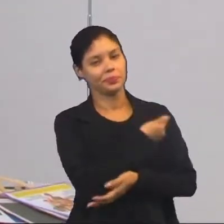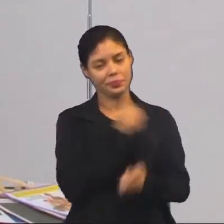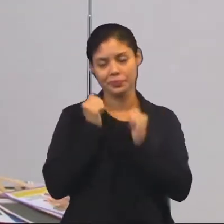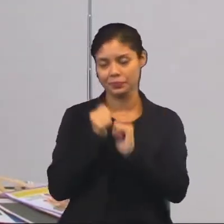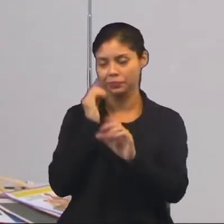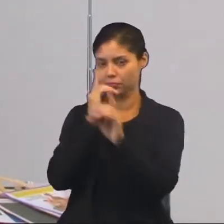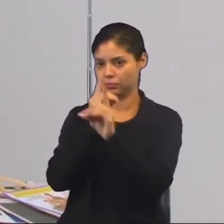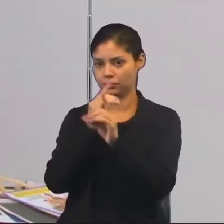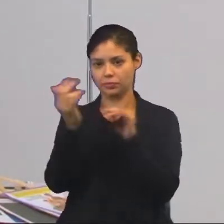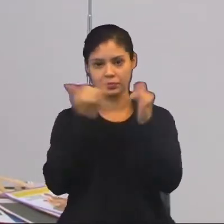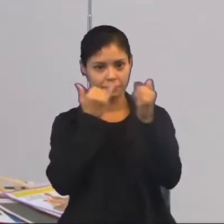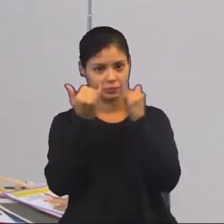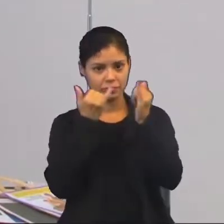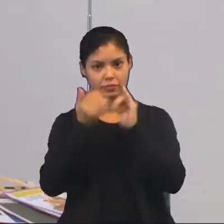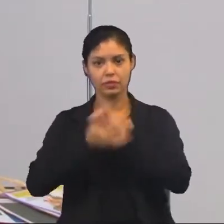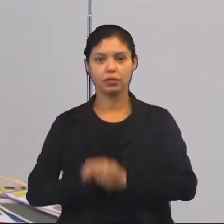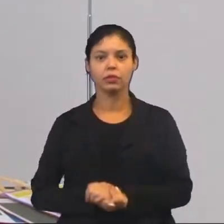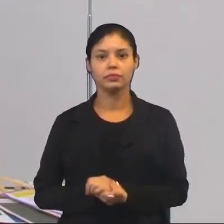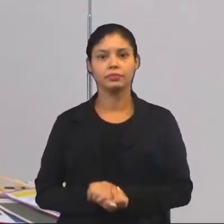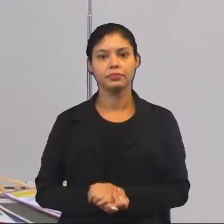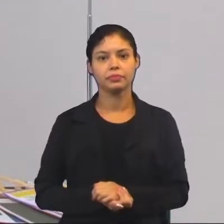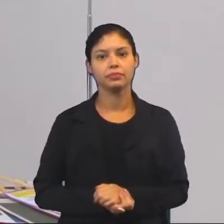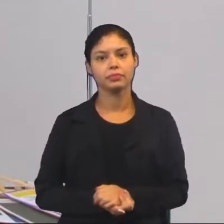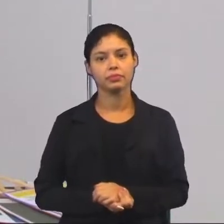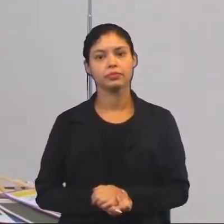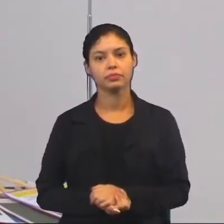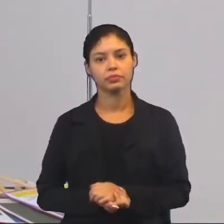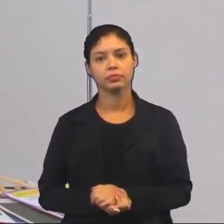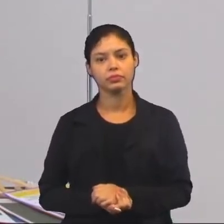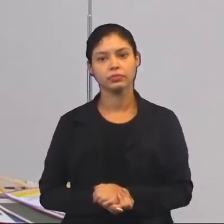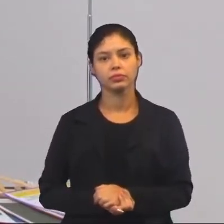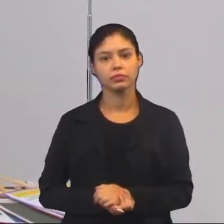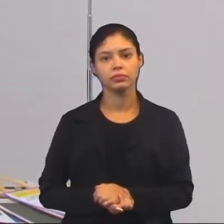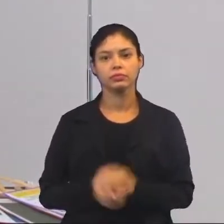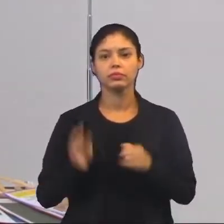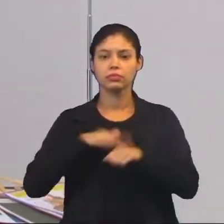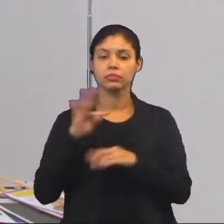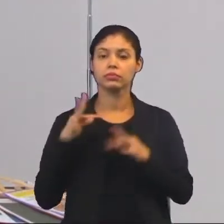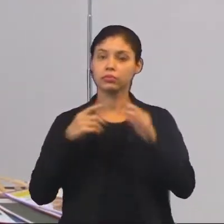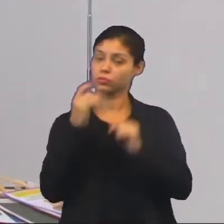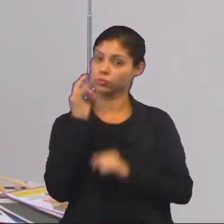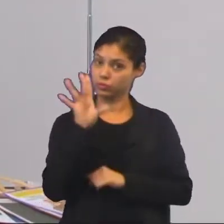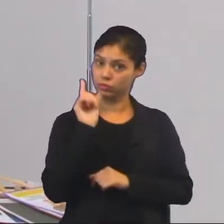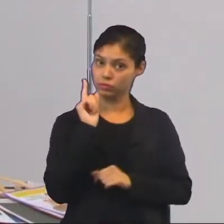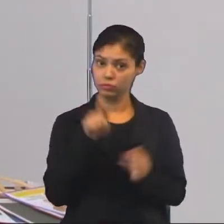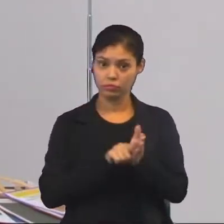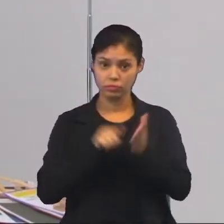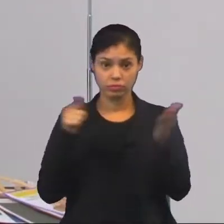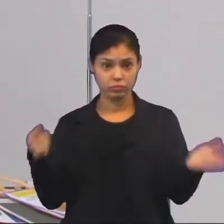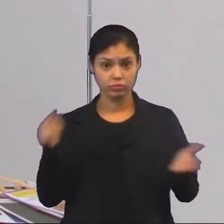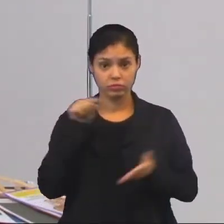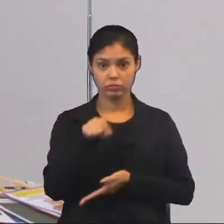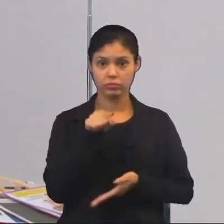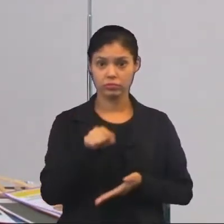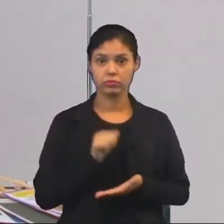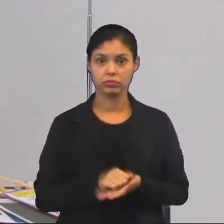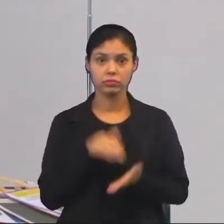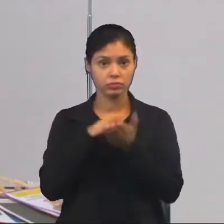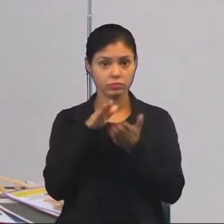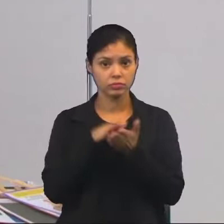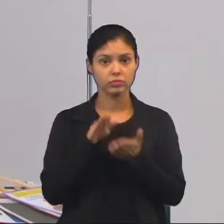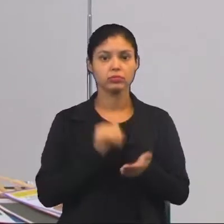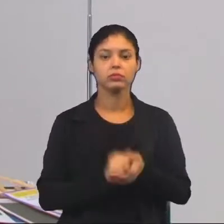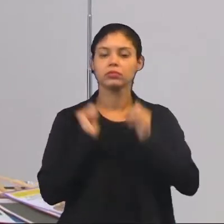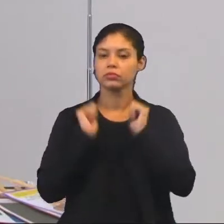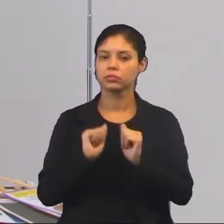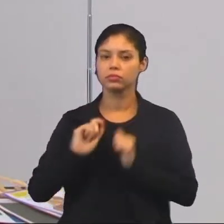podemos encontrar as notícias nos jornais. Mas não somente os jornais, esse jornal aqui